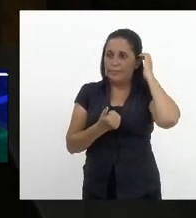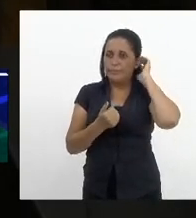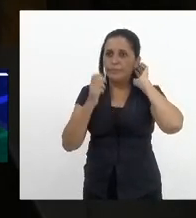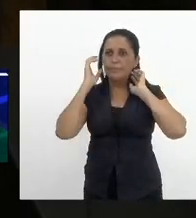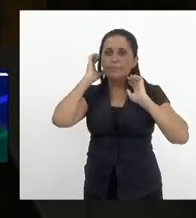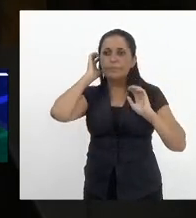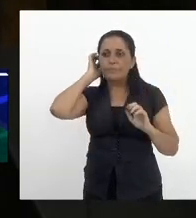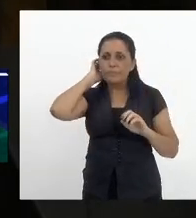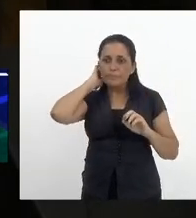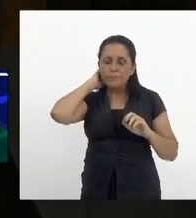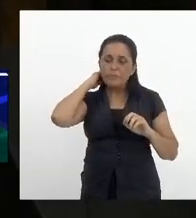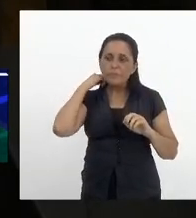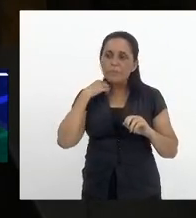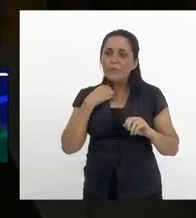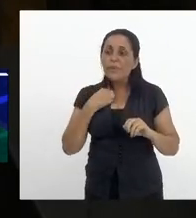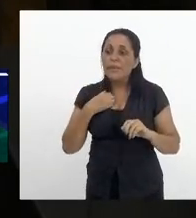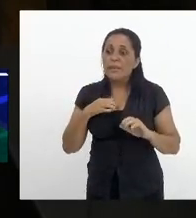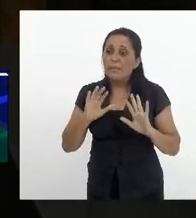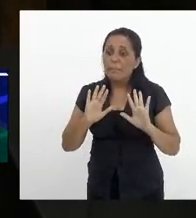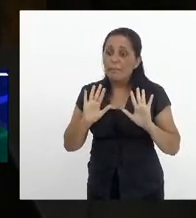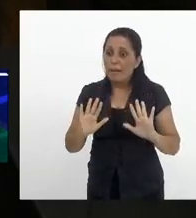mas